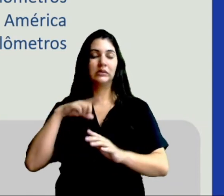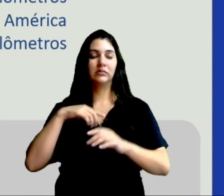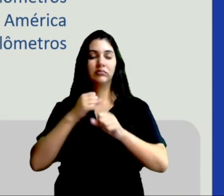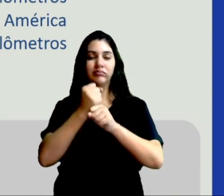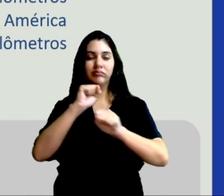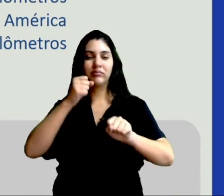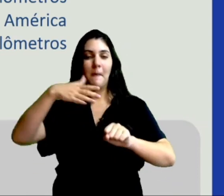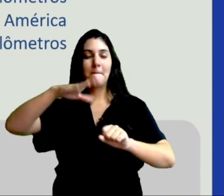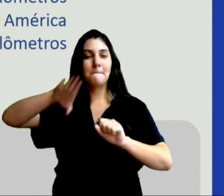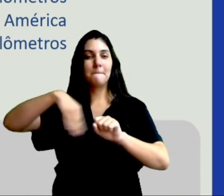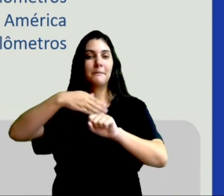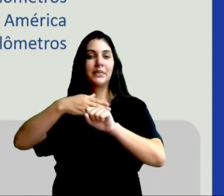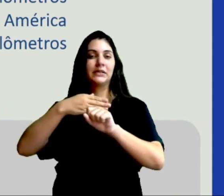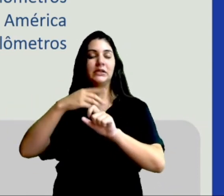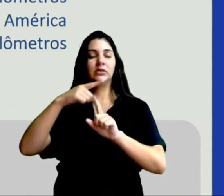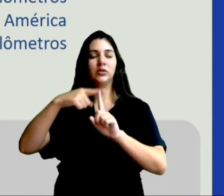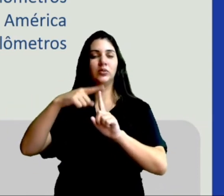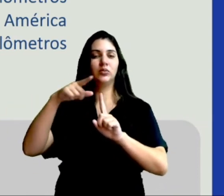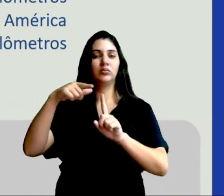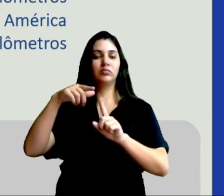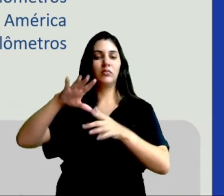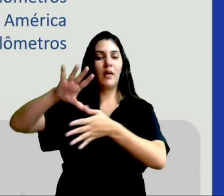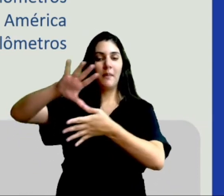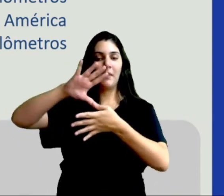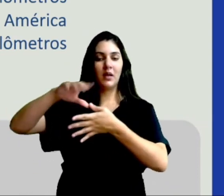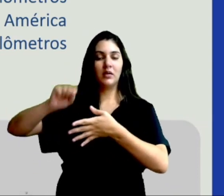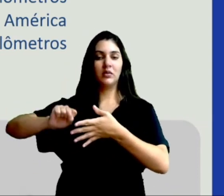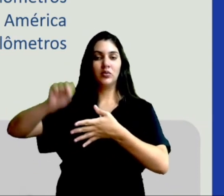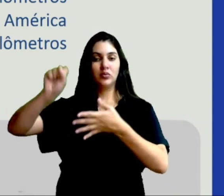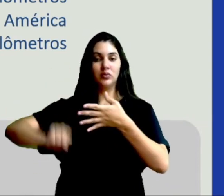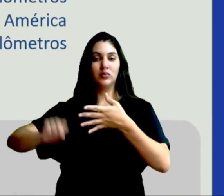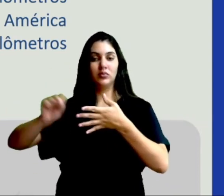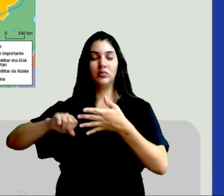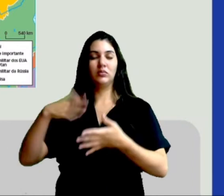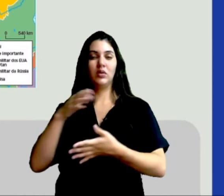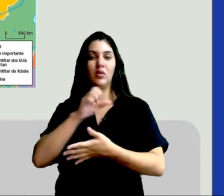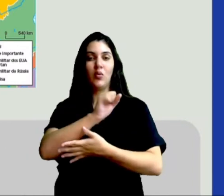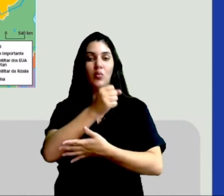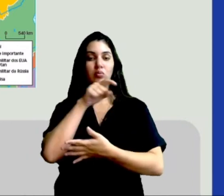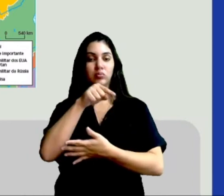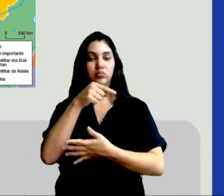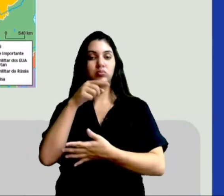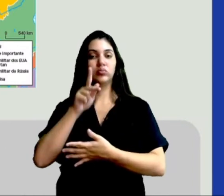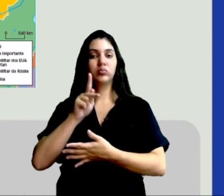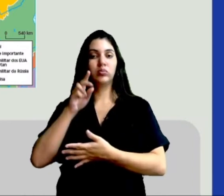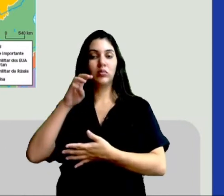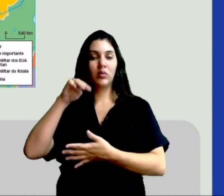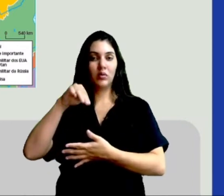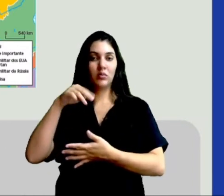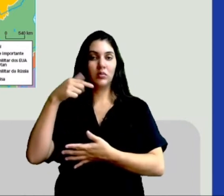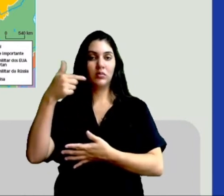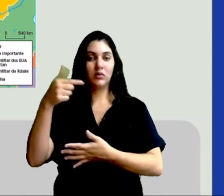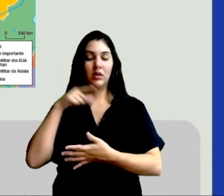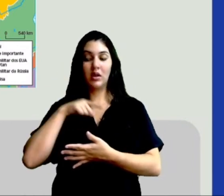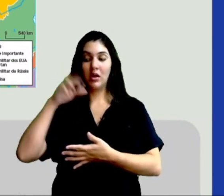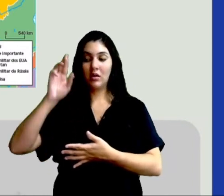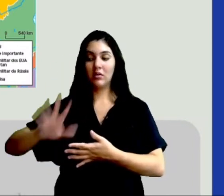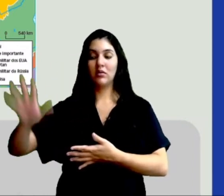América do Sul, calculada em 17,8 milhões de quilômetros quadrados. Então essa região aqui,